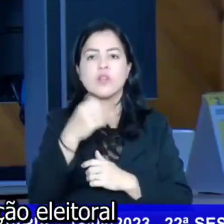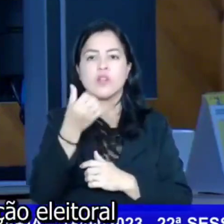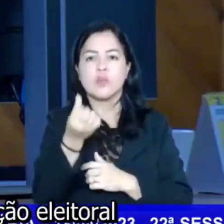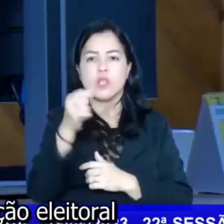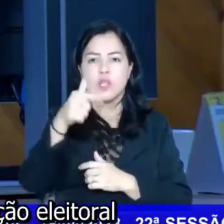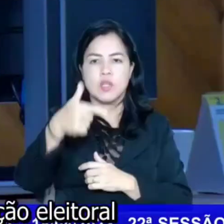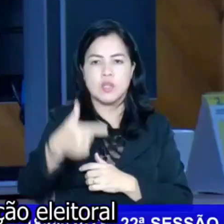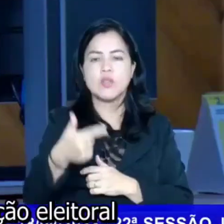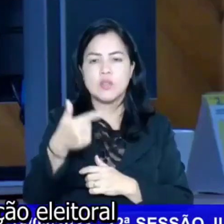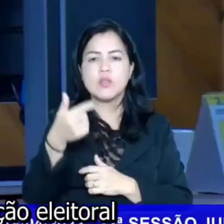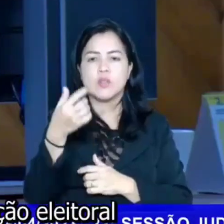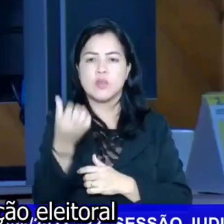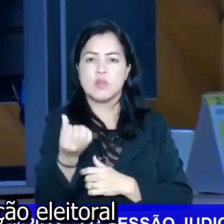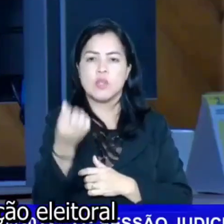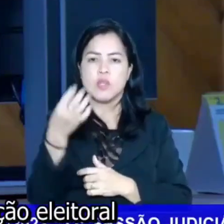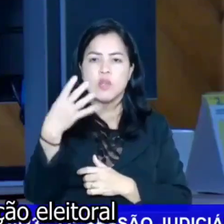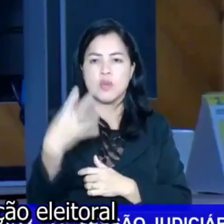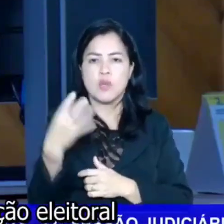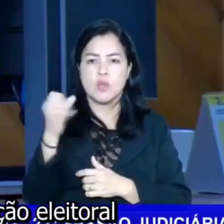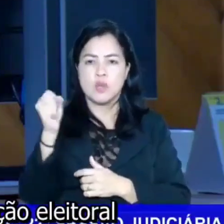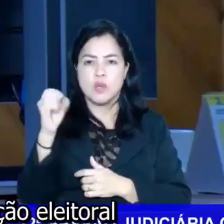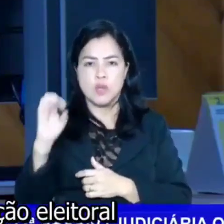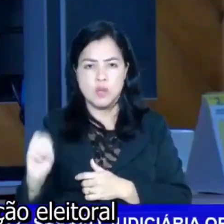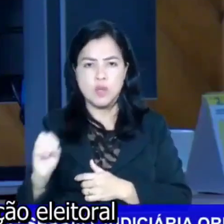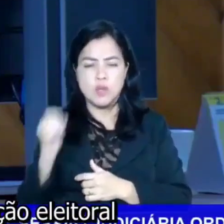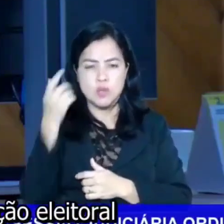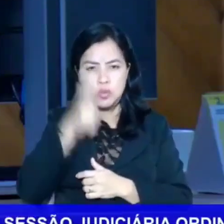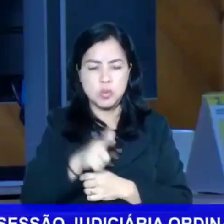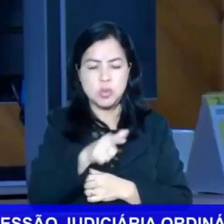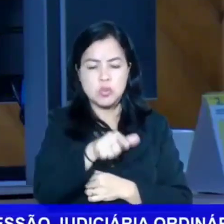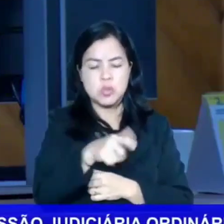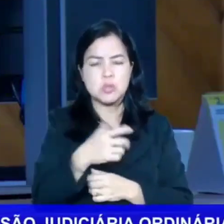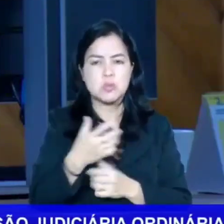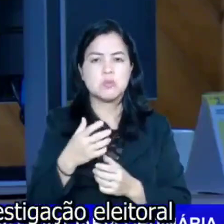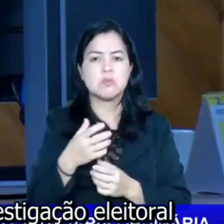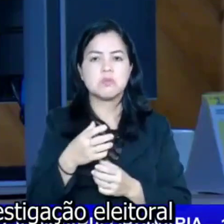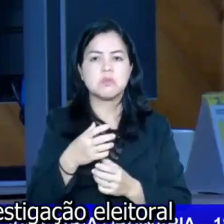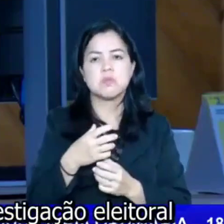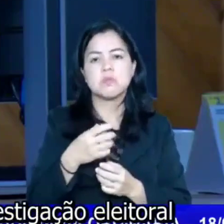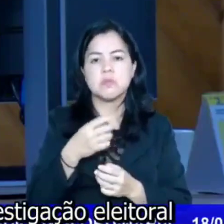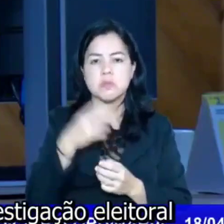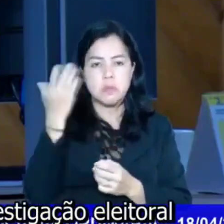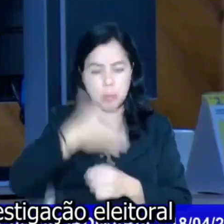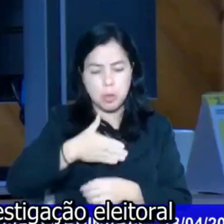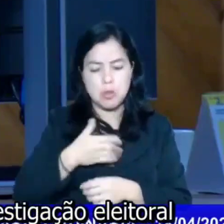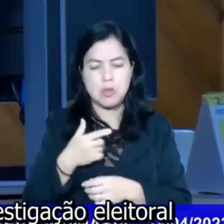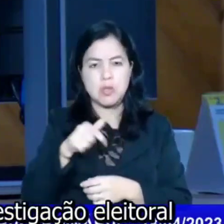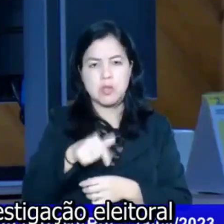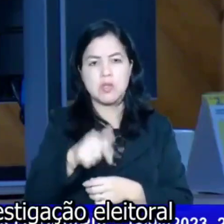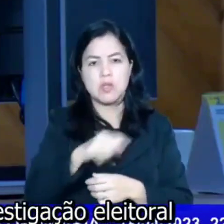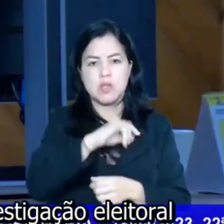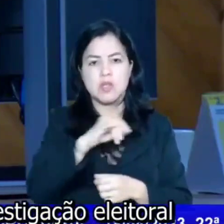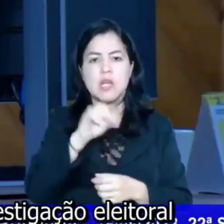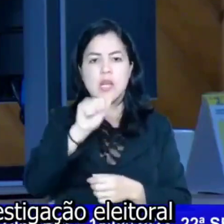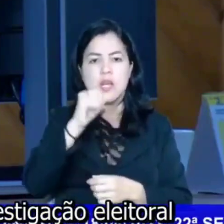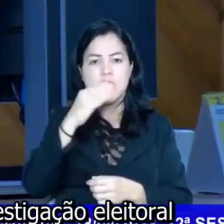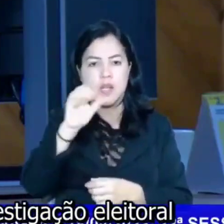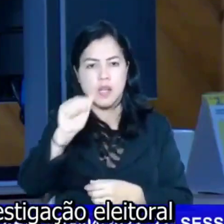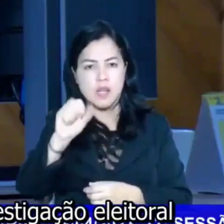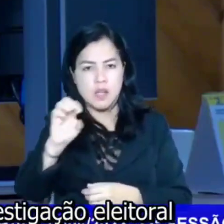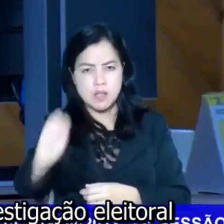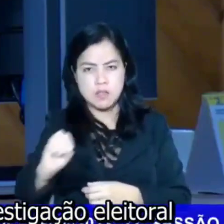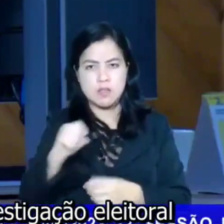de alcançar a pretensão estranha a essa ação eleitoral. Isso por quê? Porque nós sabemos que a ação